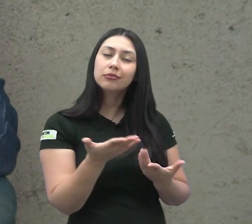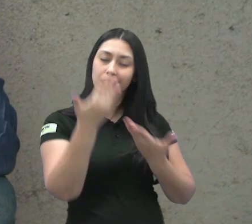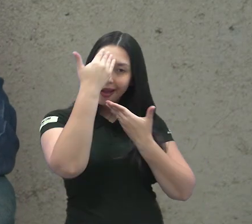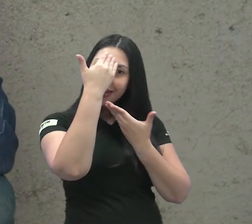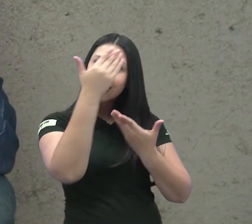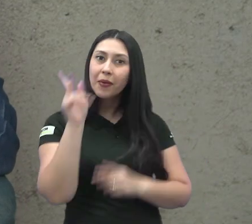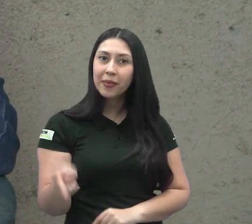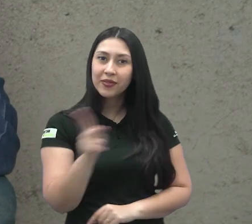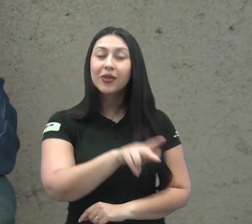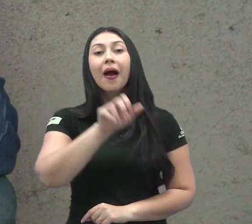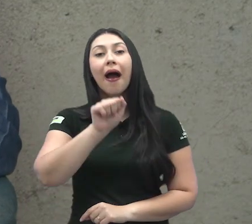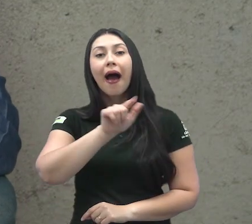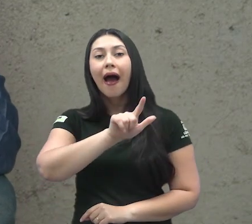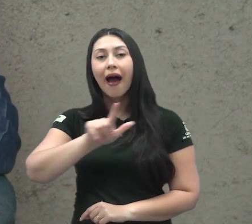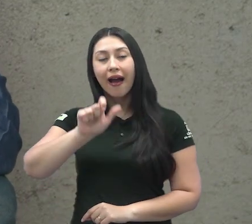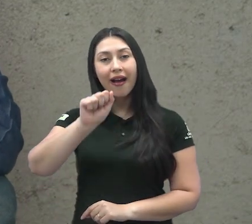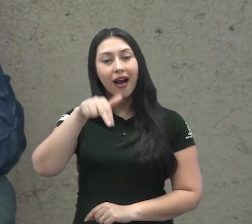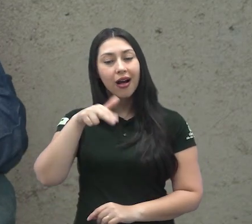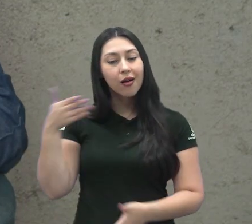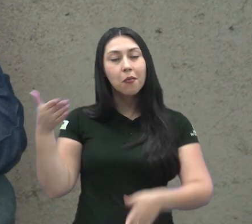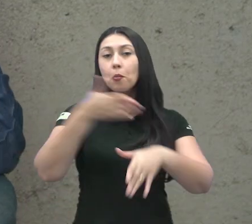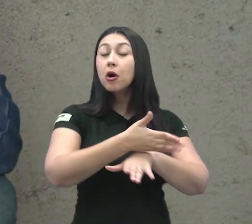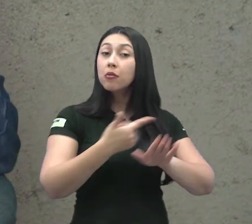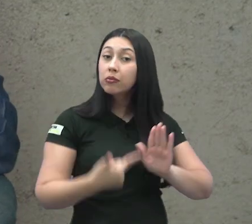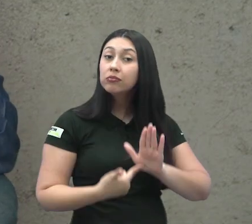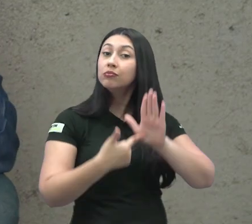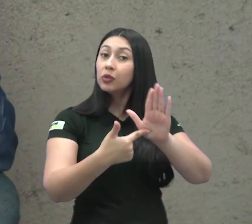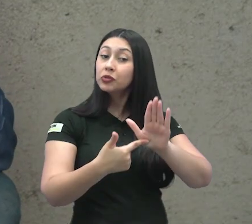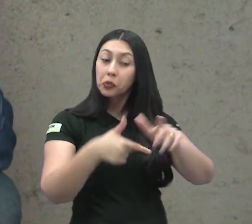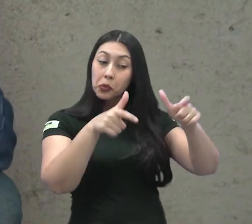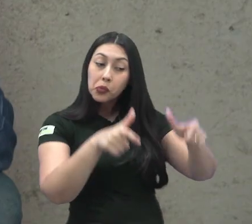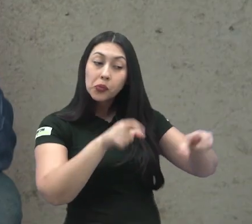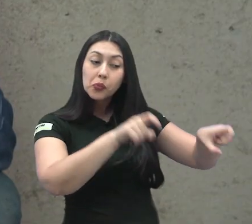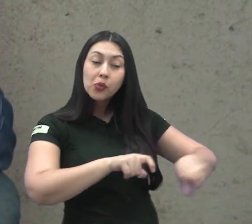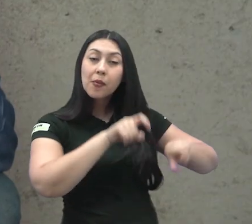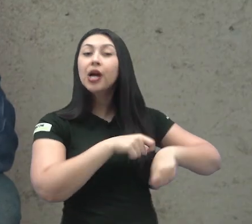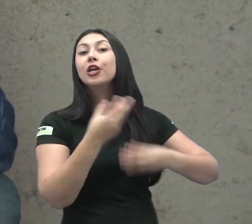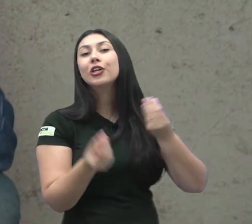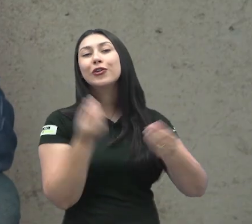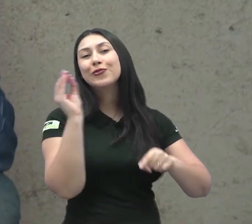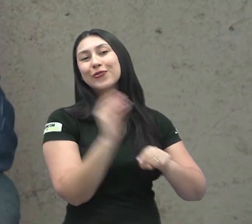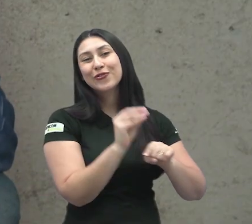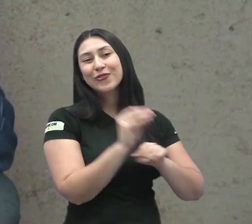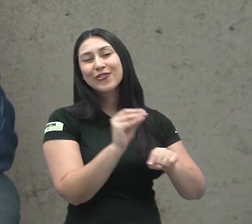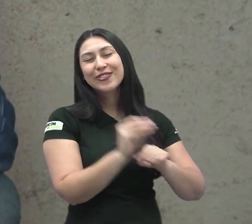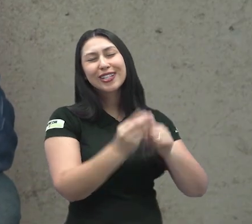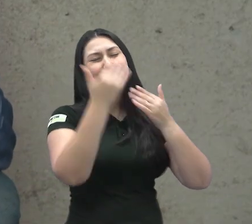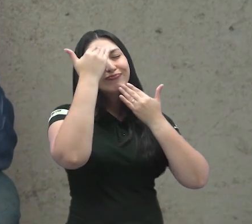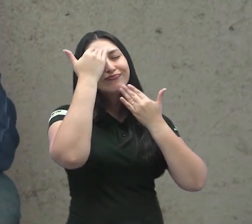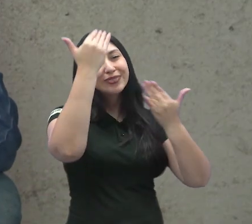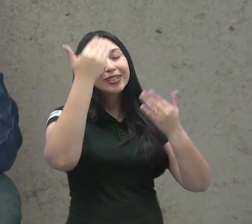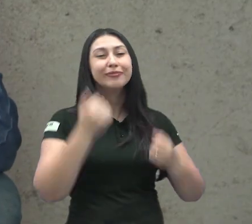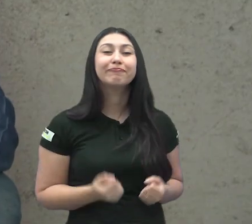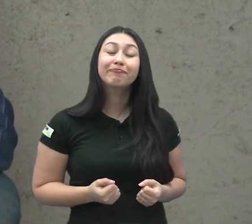professor Alan, que participou com a gente e mostrou, né, a sua propriedade lá e o trato dos seus animais. Valeu demais.